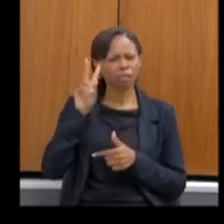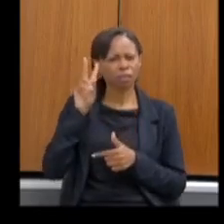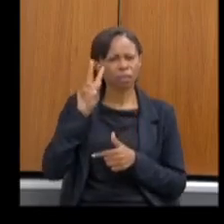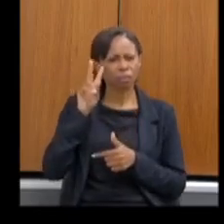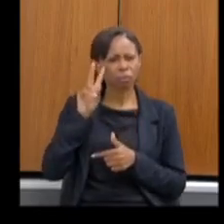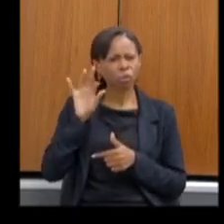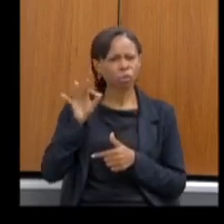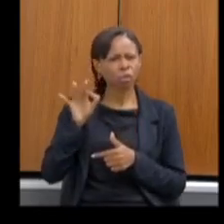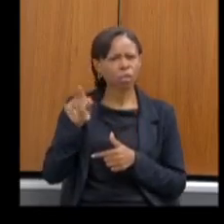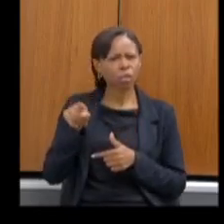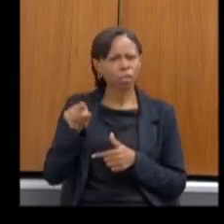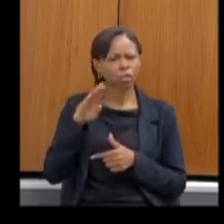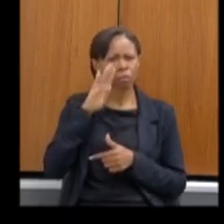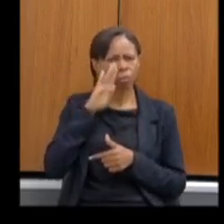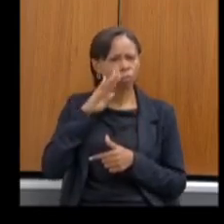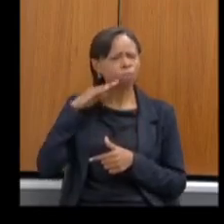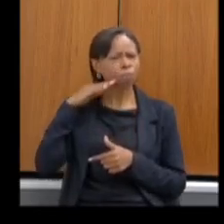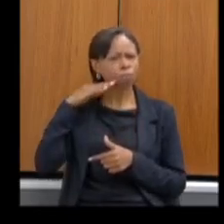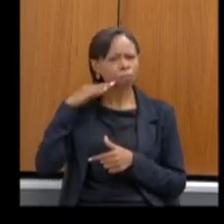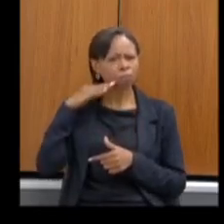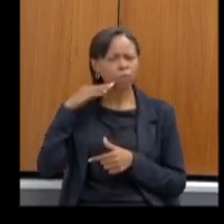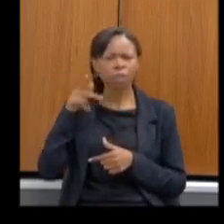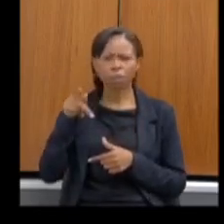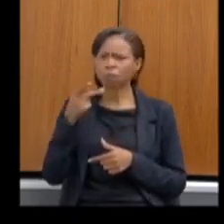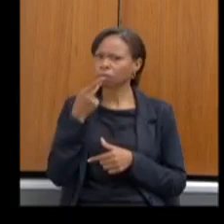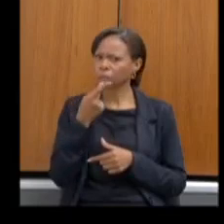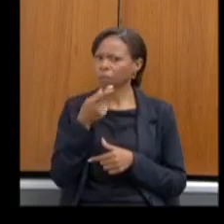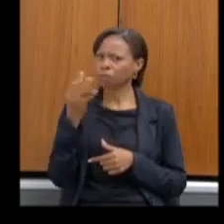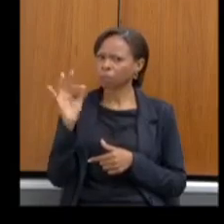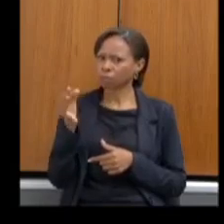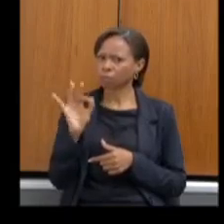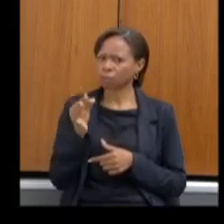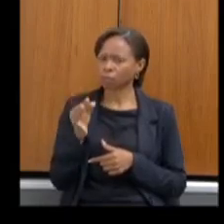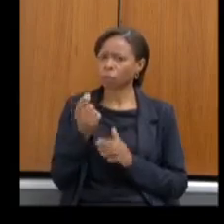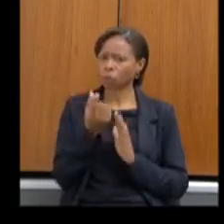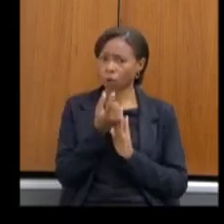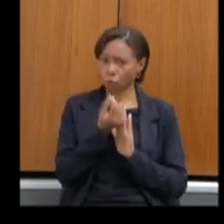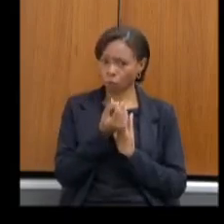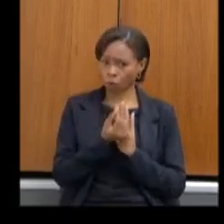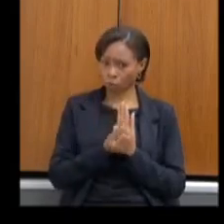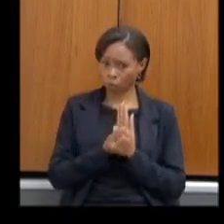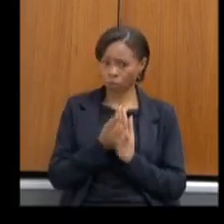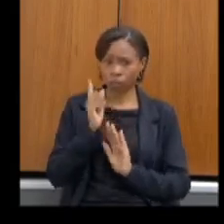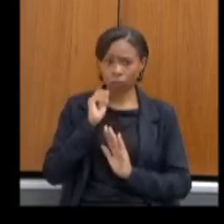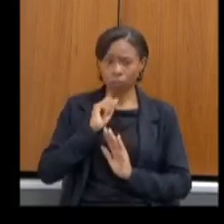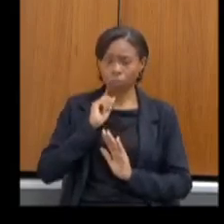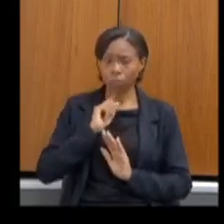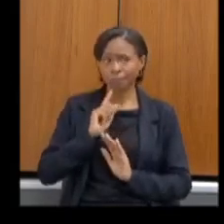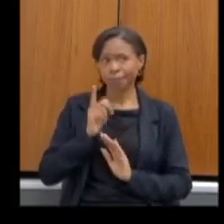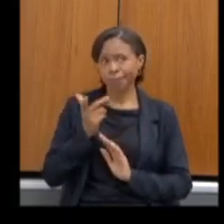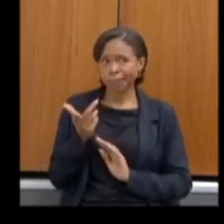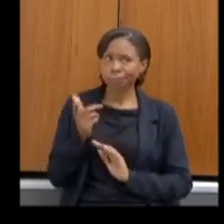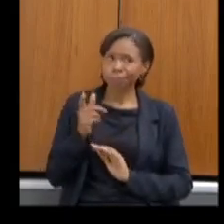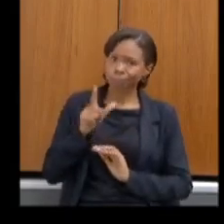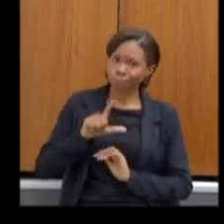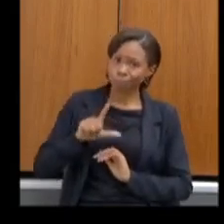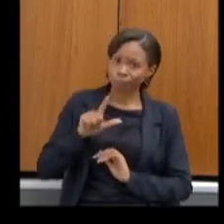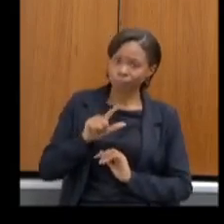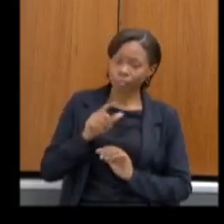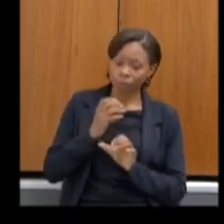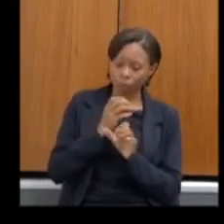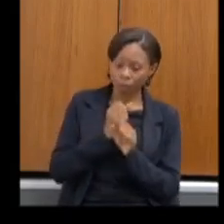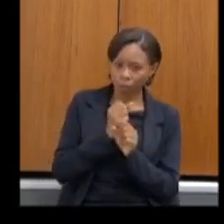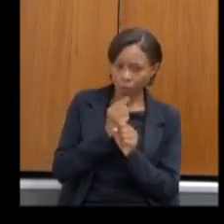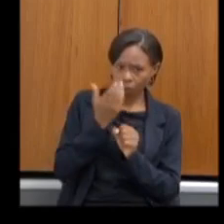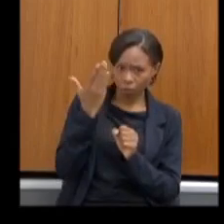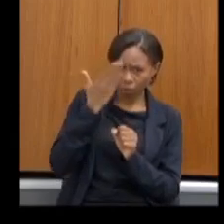corretamente o deputado mesmo seguir mostra o orçamento ele é claro que da prestação de